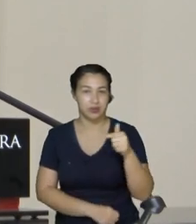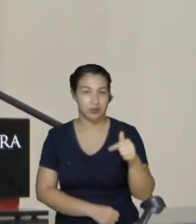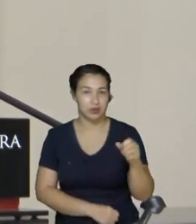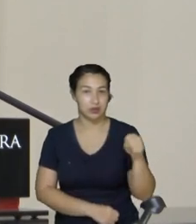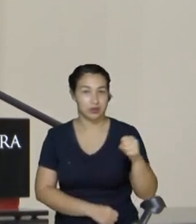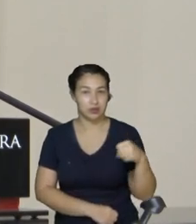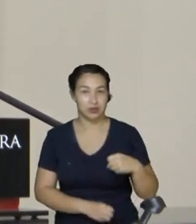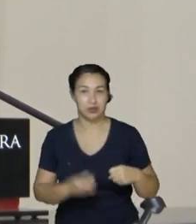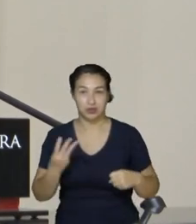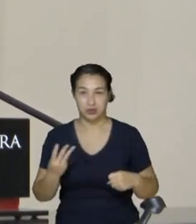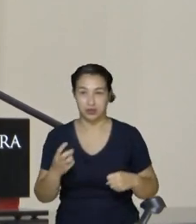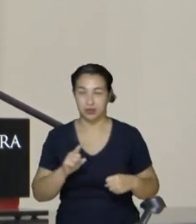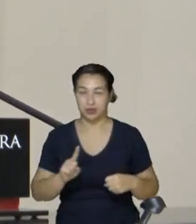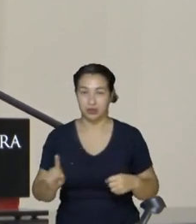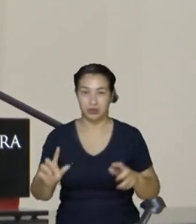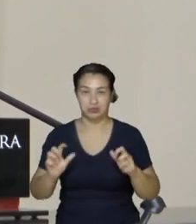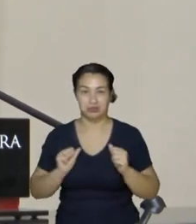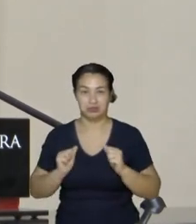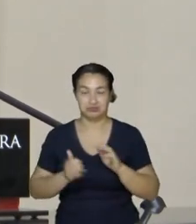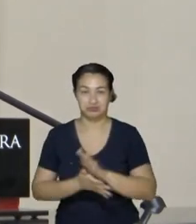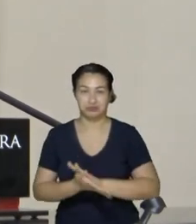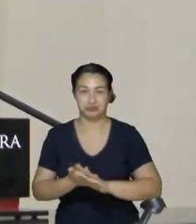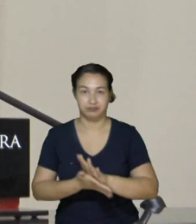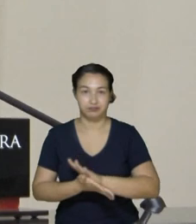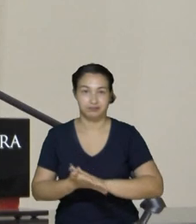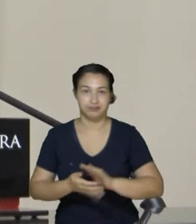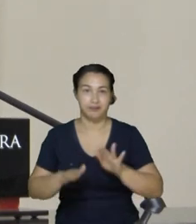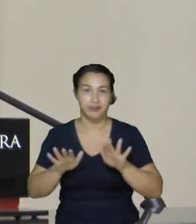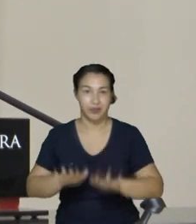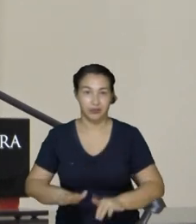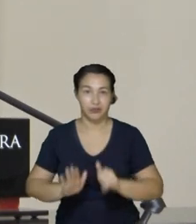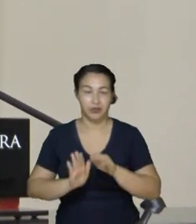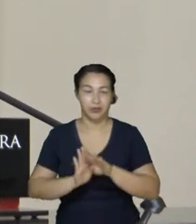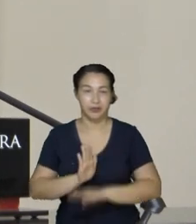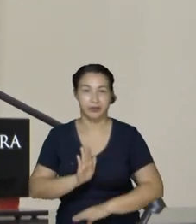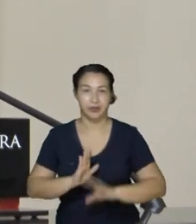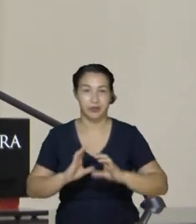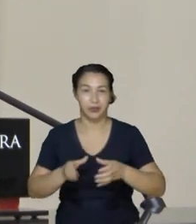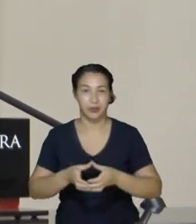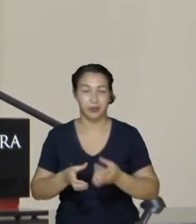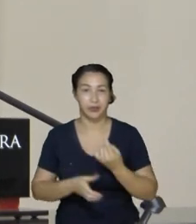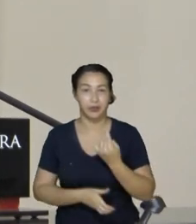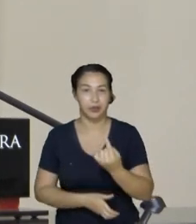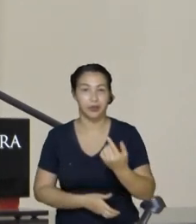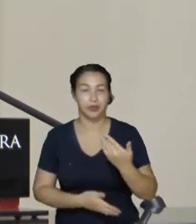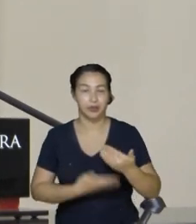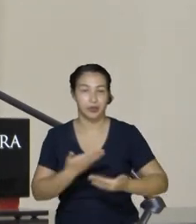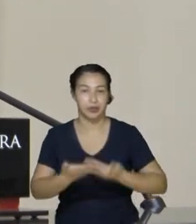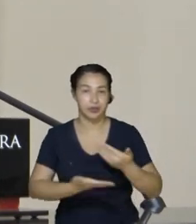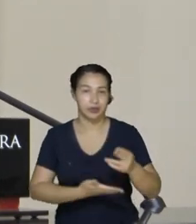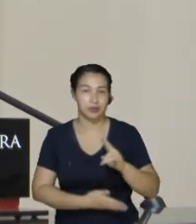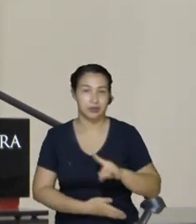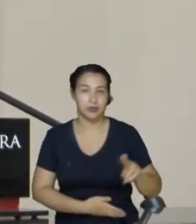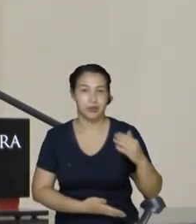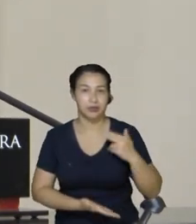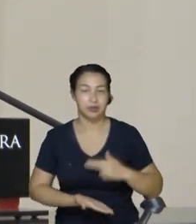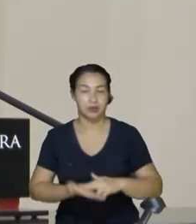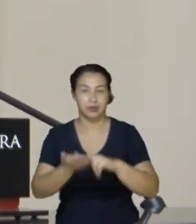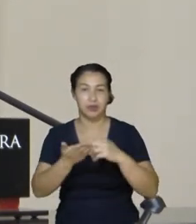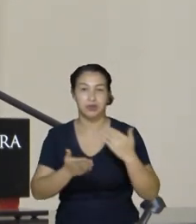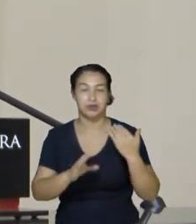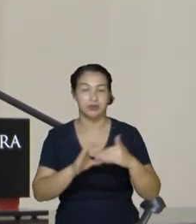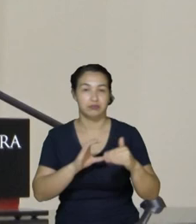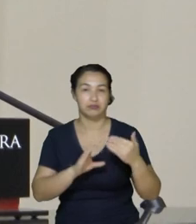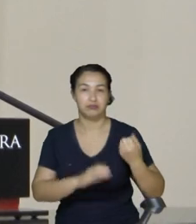sim, 3 votos não e nenhuma abstenção. Foi mantido o veto em turno único pelo processo nominal encaminhado pela mensagem